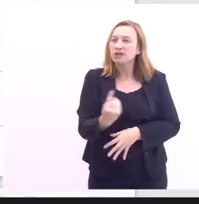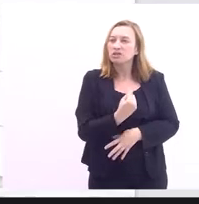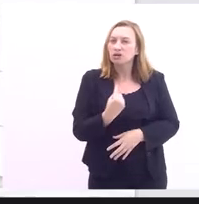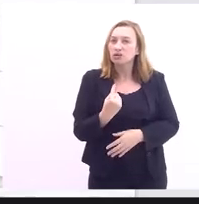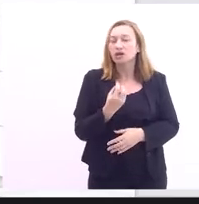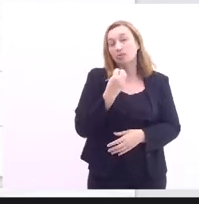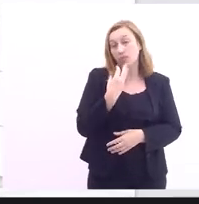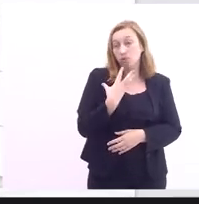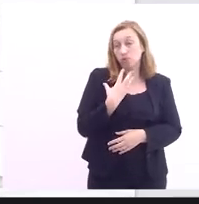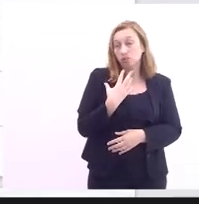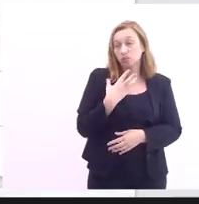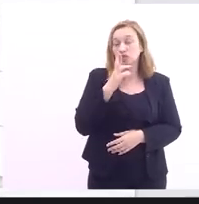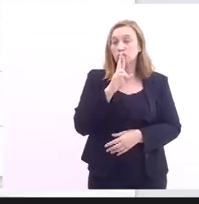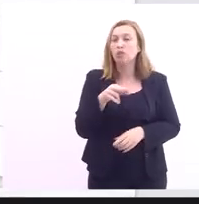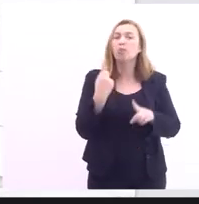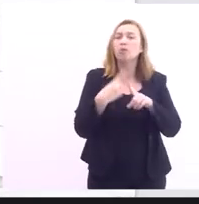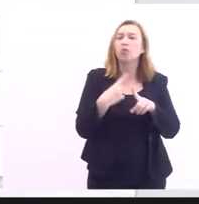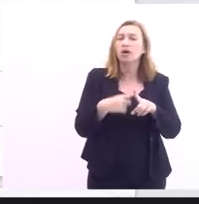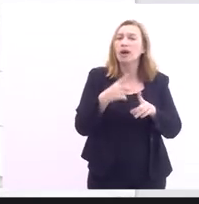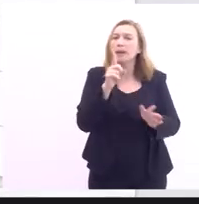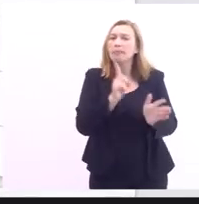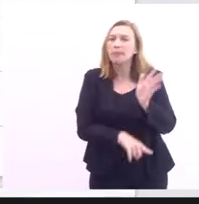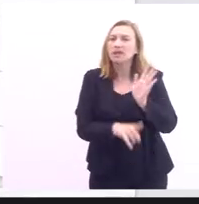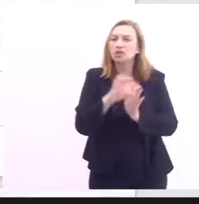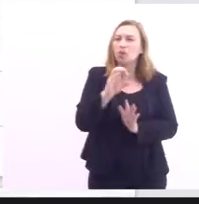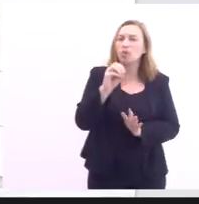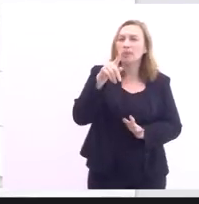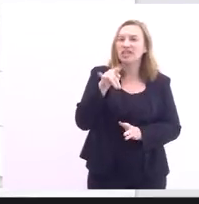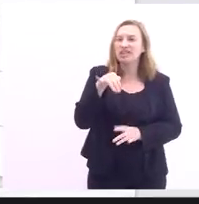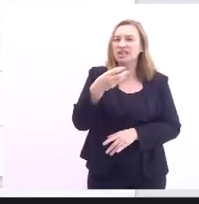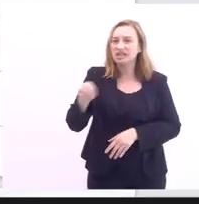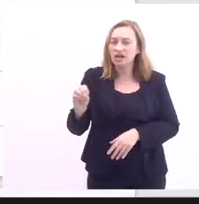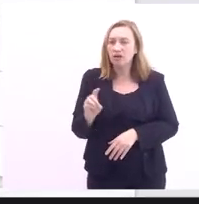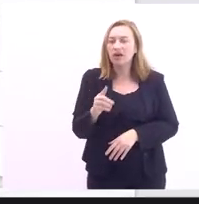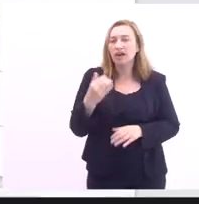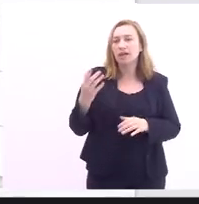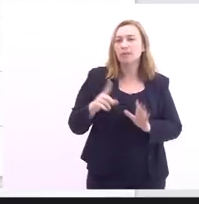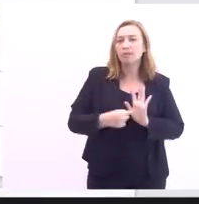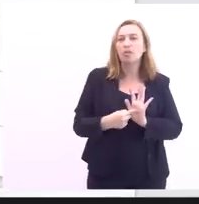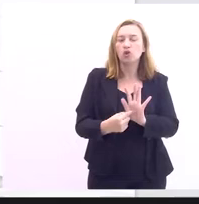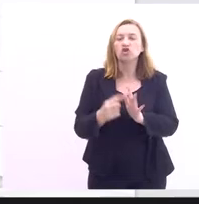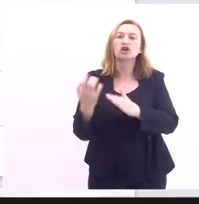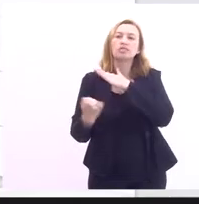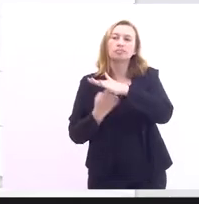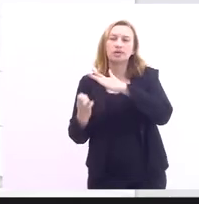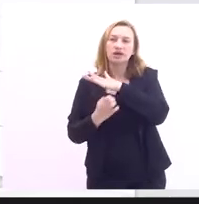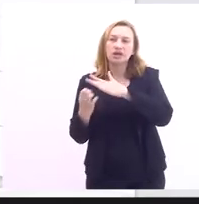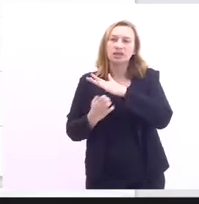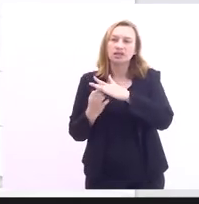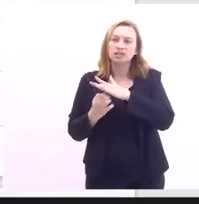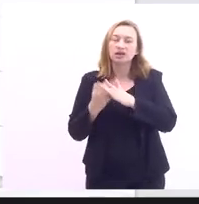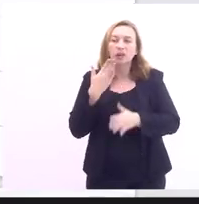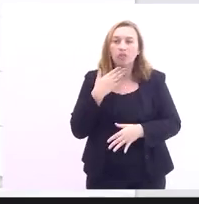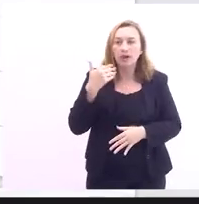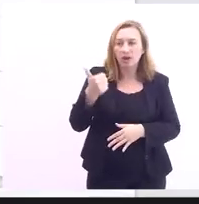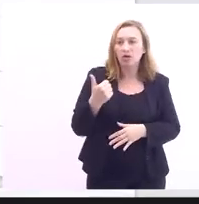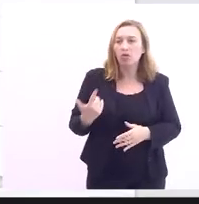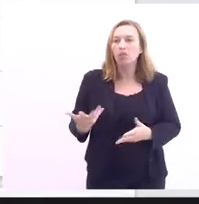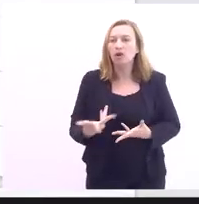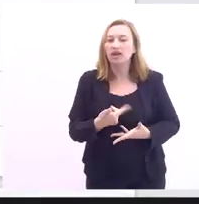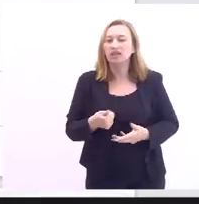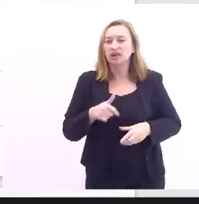bom sinal. Por quê? Quanto menos compensação, é sinal de que a empresa está tendo uma melhor qualidade